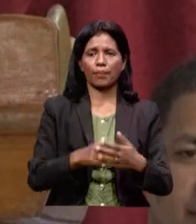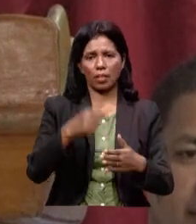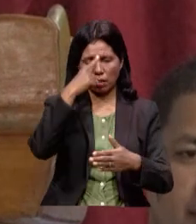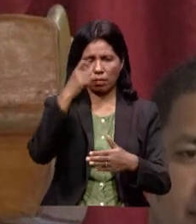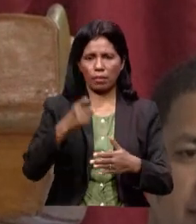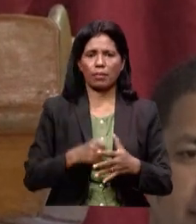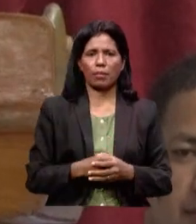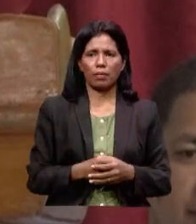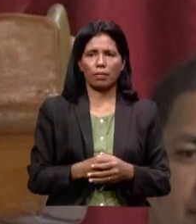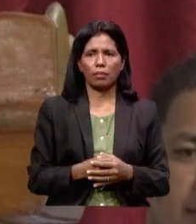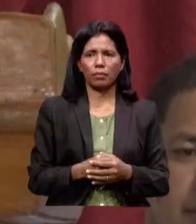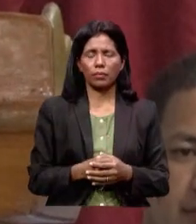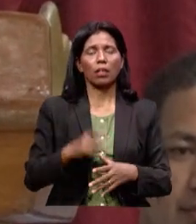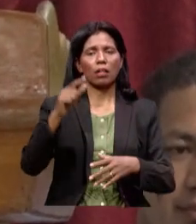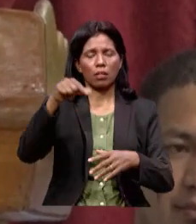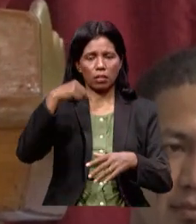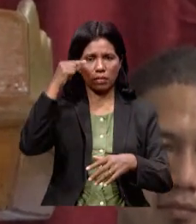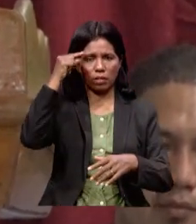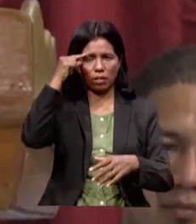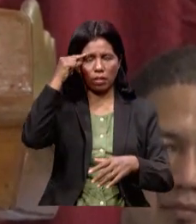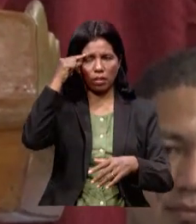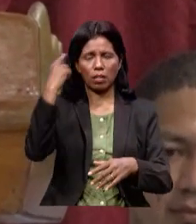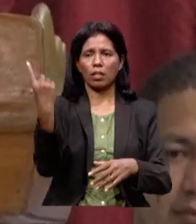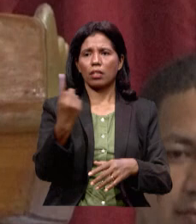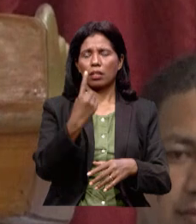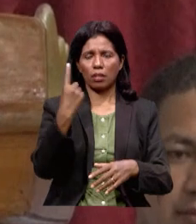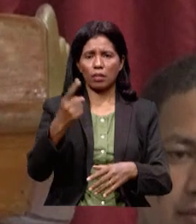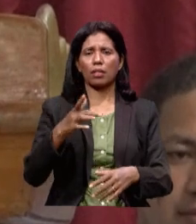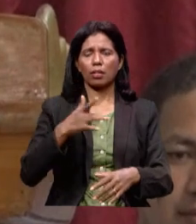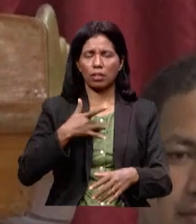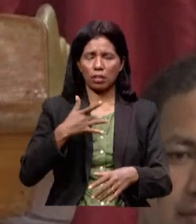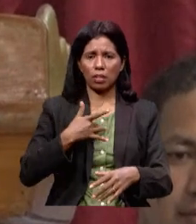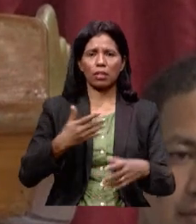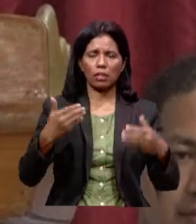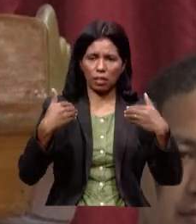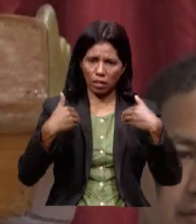o governo sempre sente que se ia